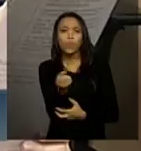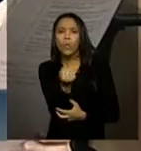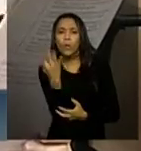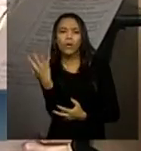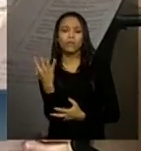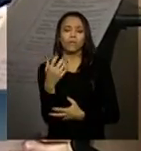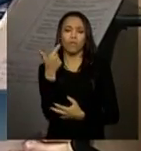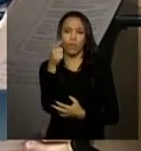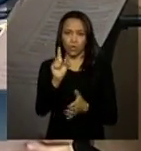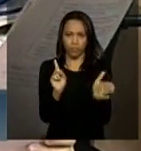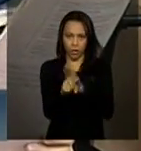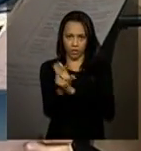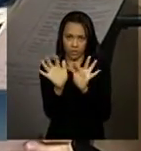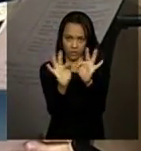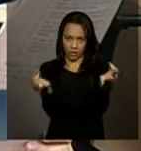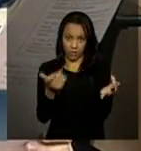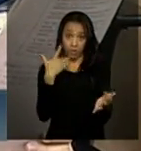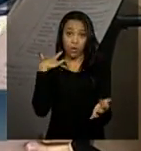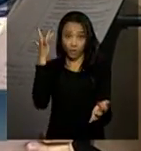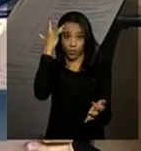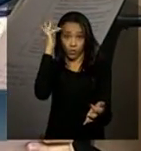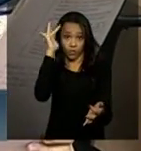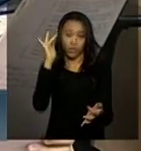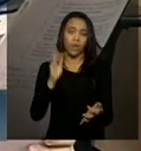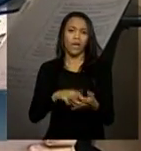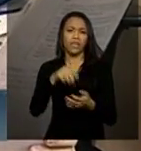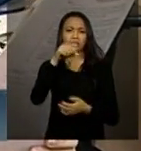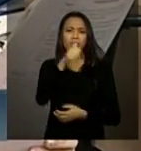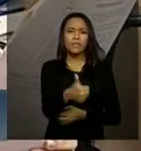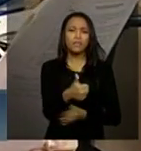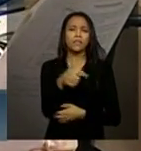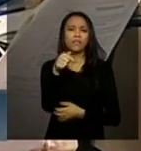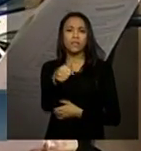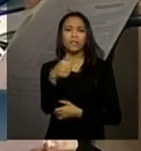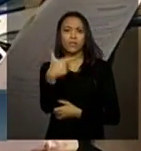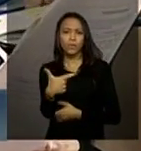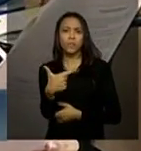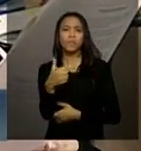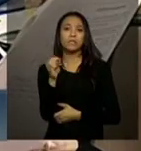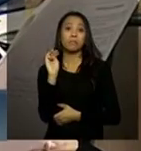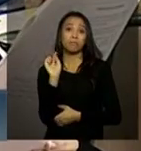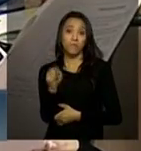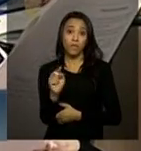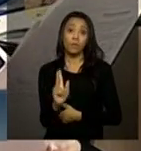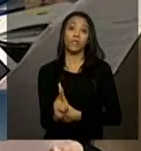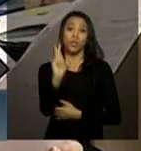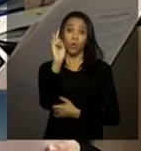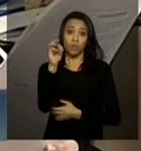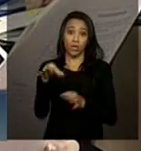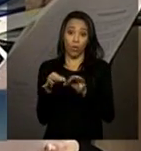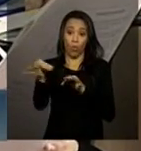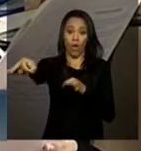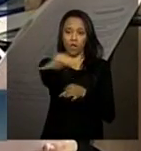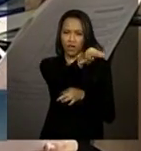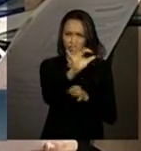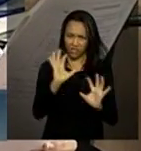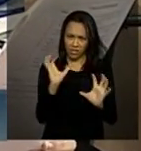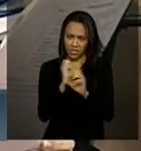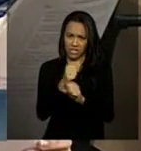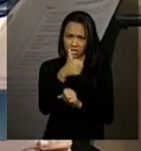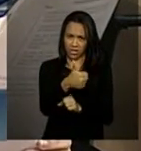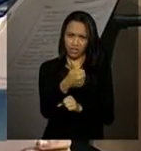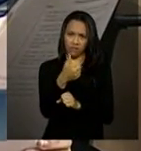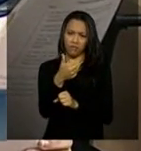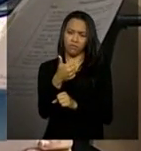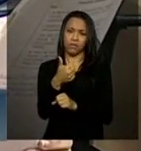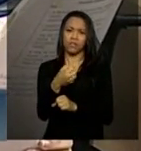E outra pergunta é bem simples, só uma dúvida. Aqui está 172.189 quilômetros quadrados. Vocês arredondaram para 173.000, é isso?